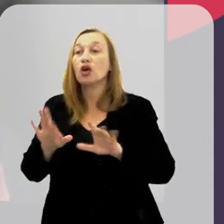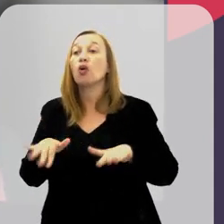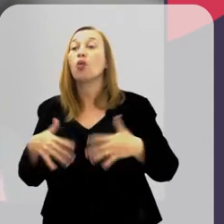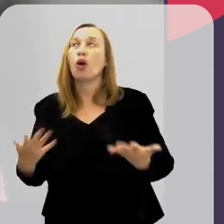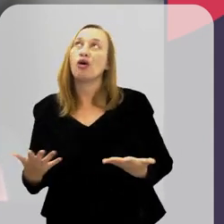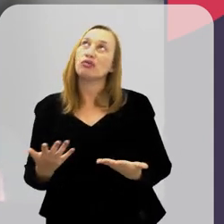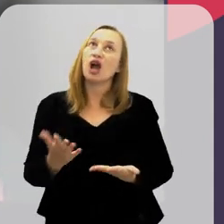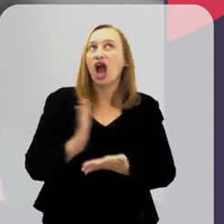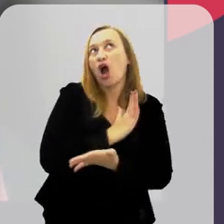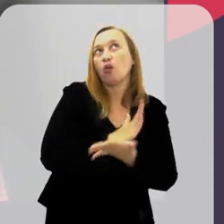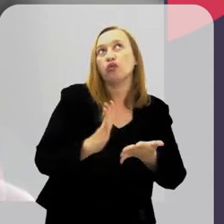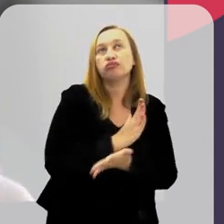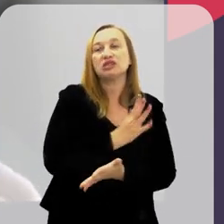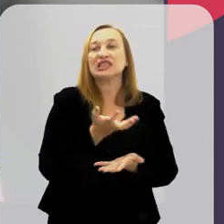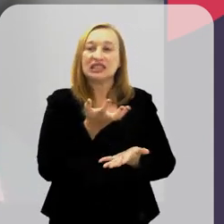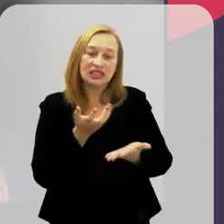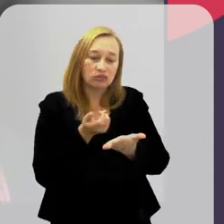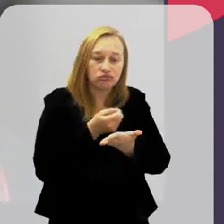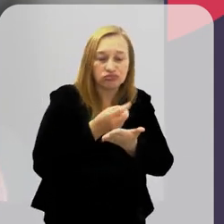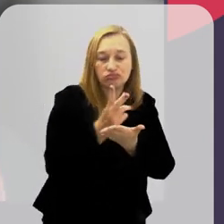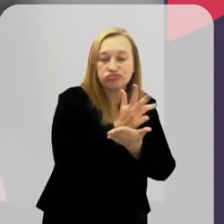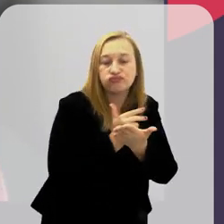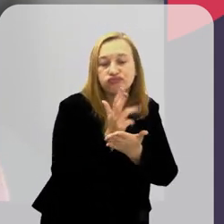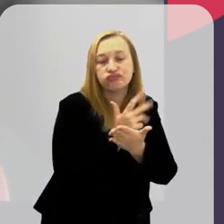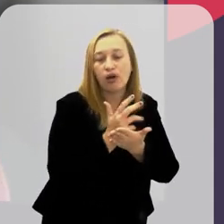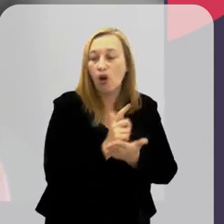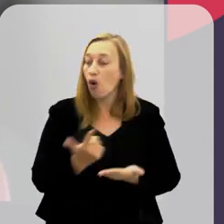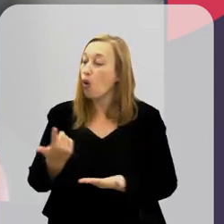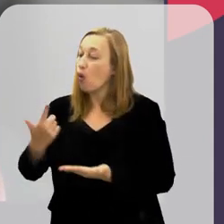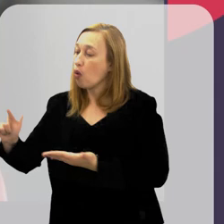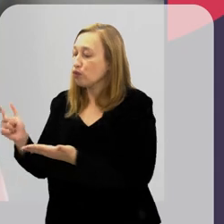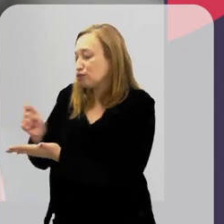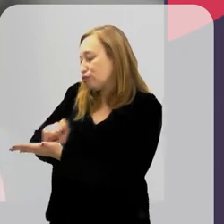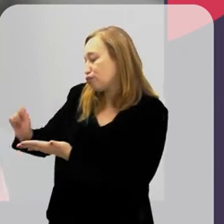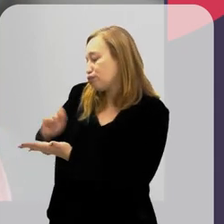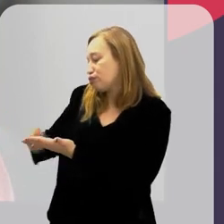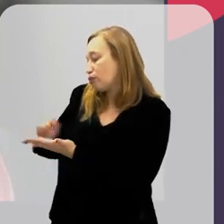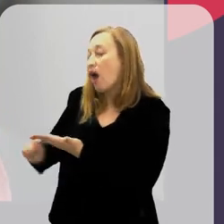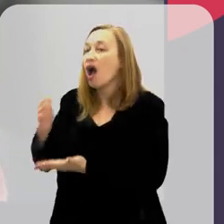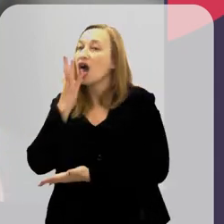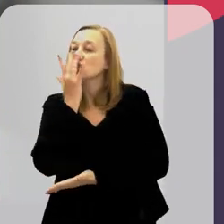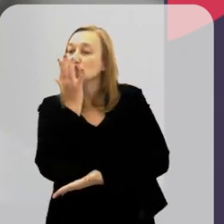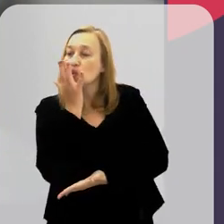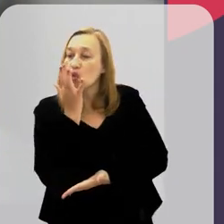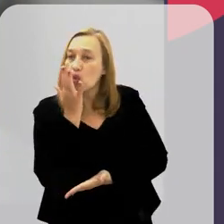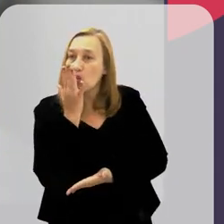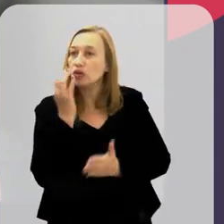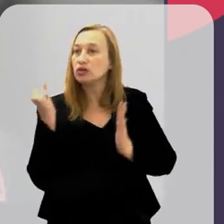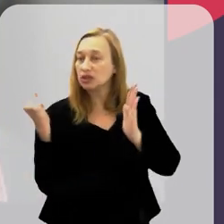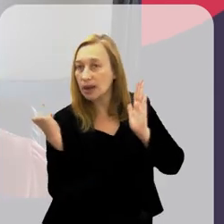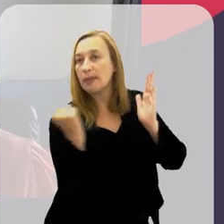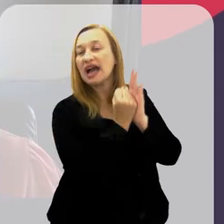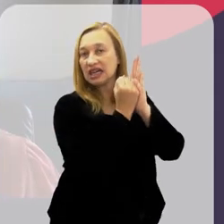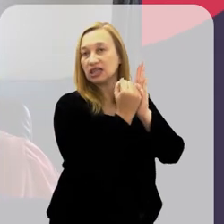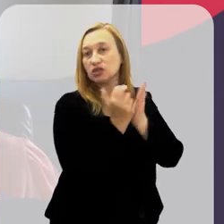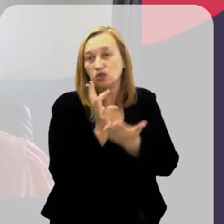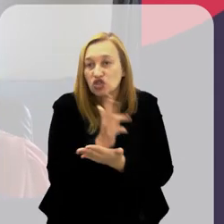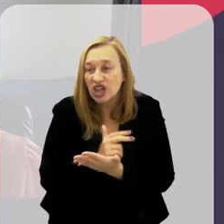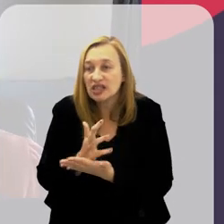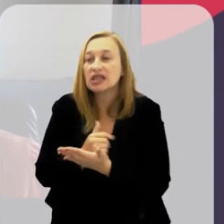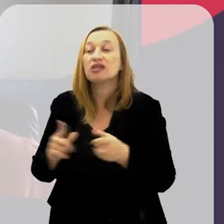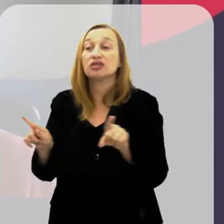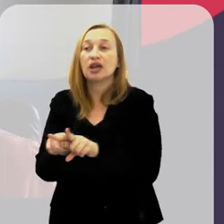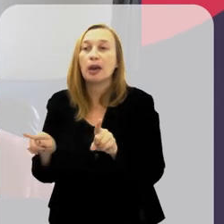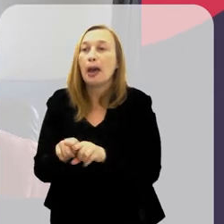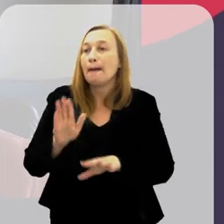maioria optou por desenhos, por escrita. E as cores eram muito simbólicas, né? Os desenhos eram muito